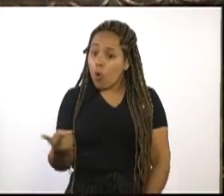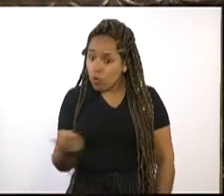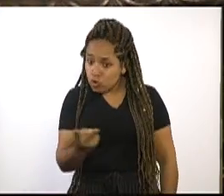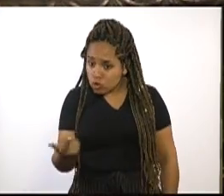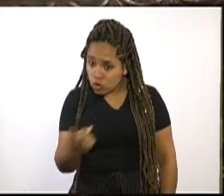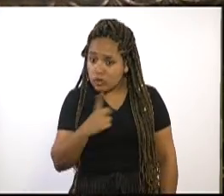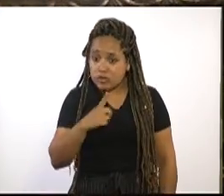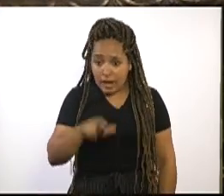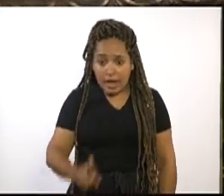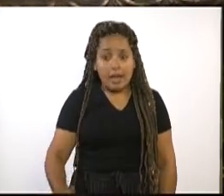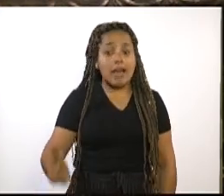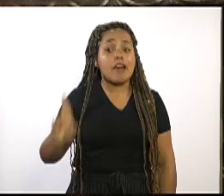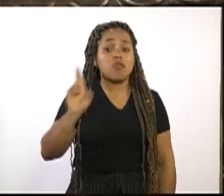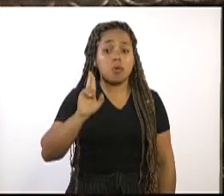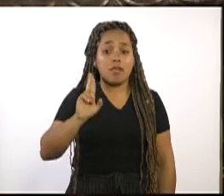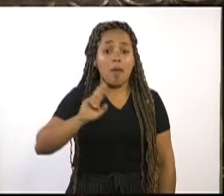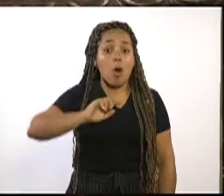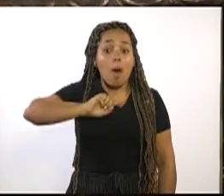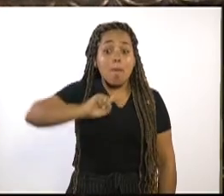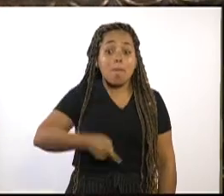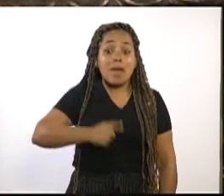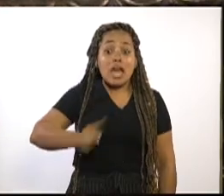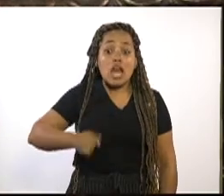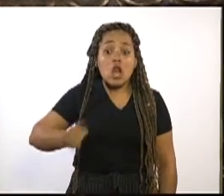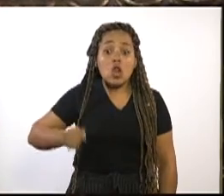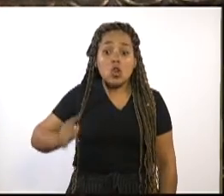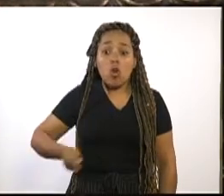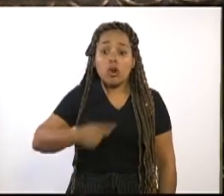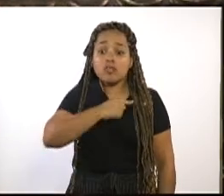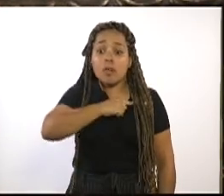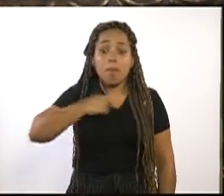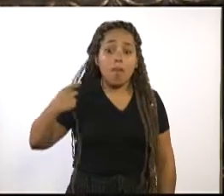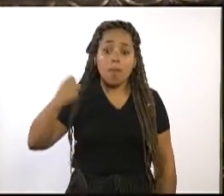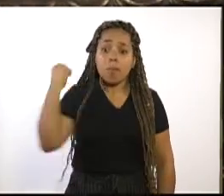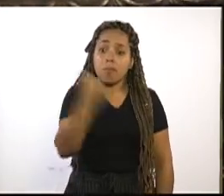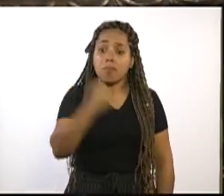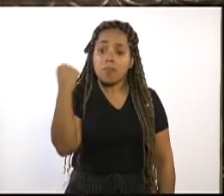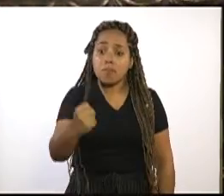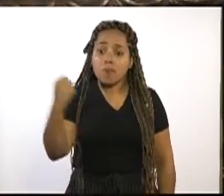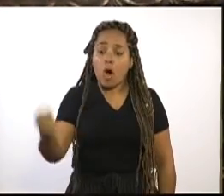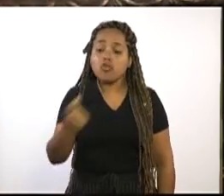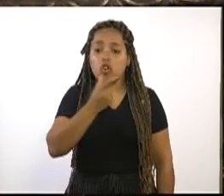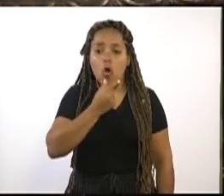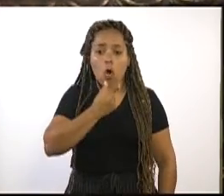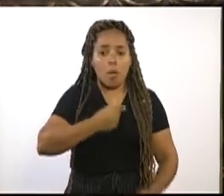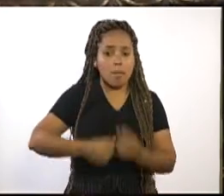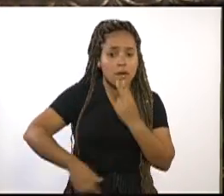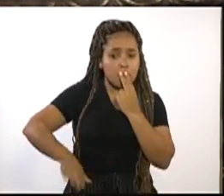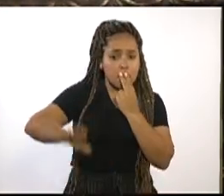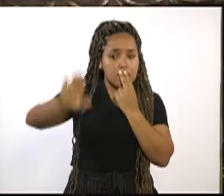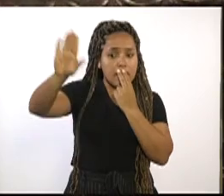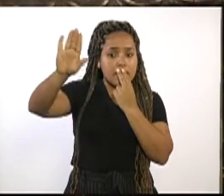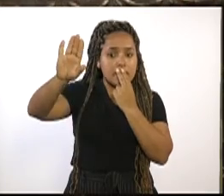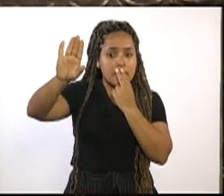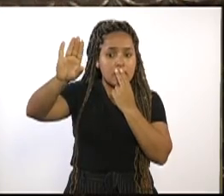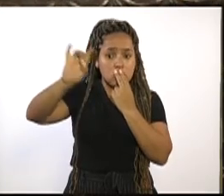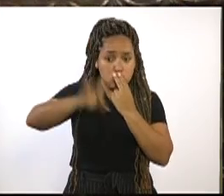responsáveis por milhões de assassinatos. Hitler, só de